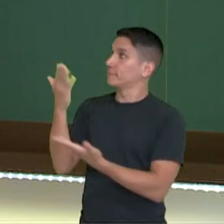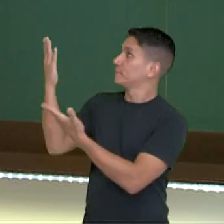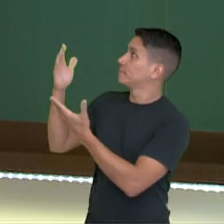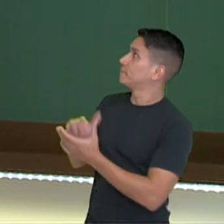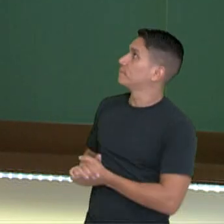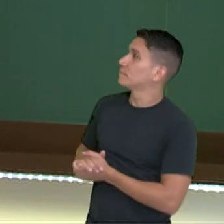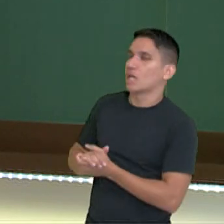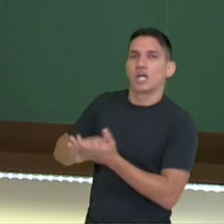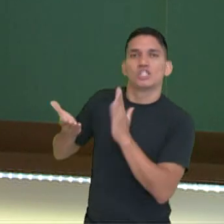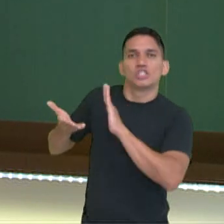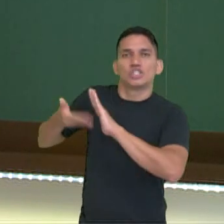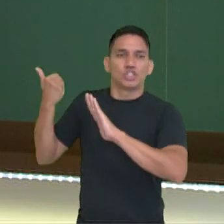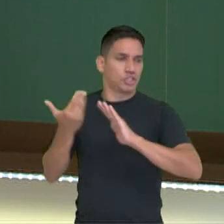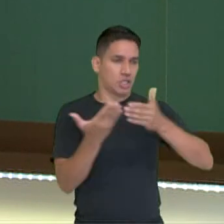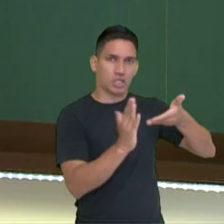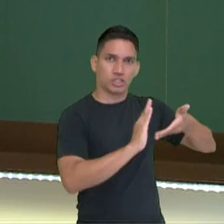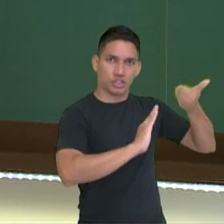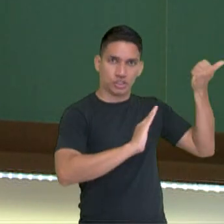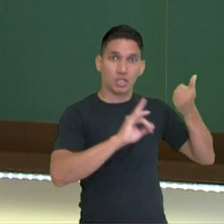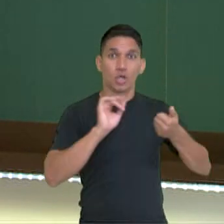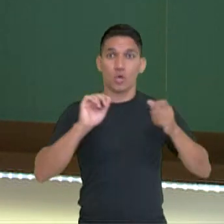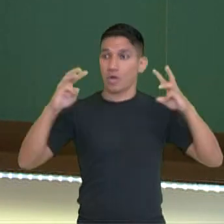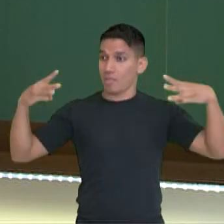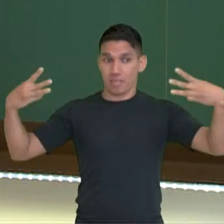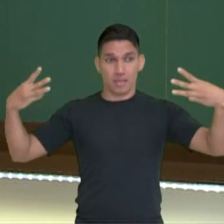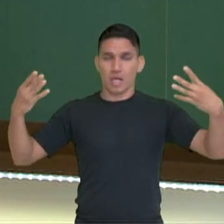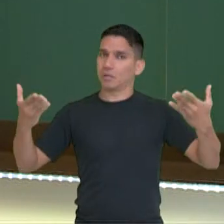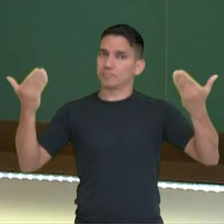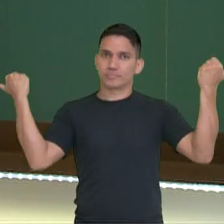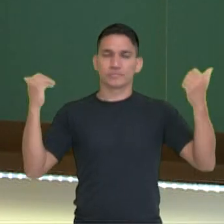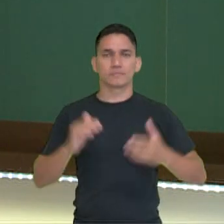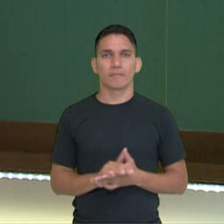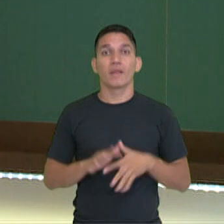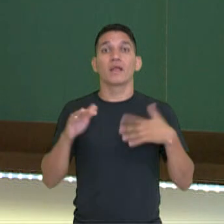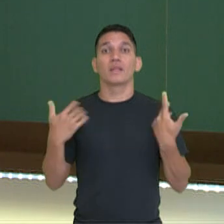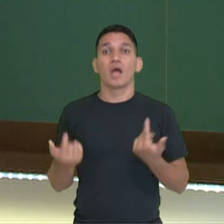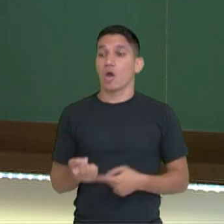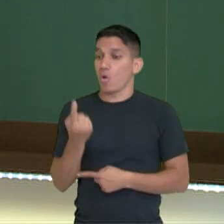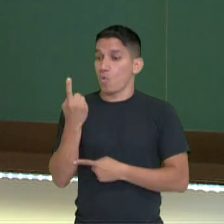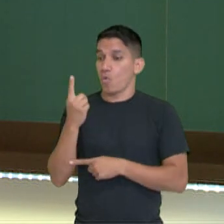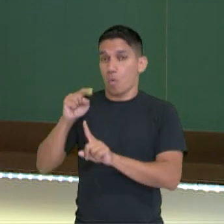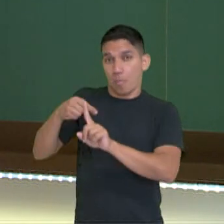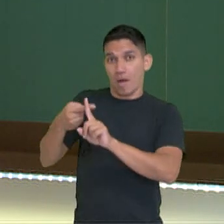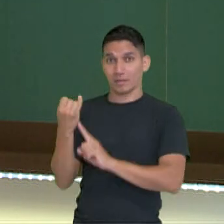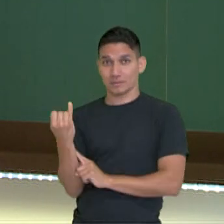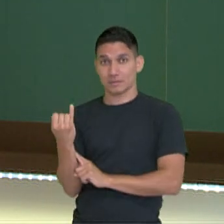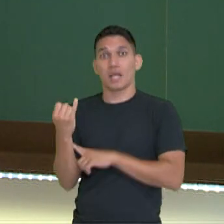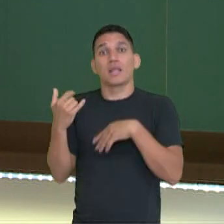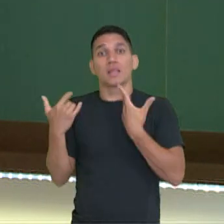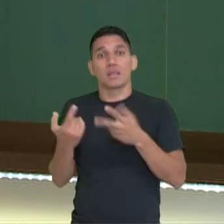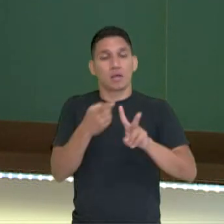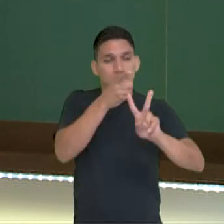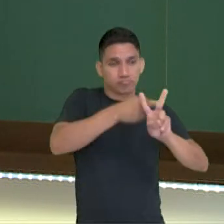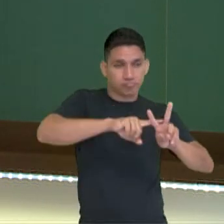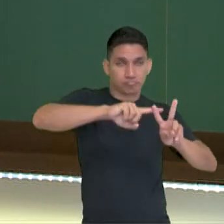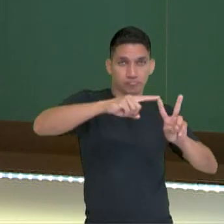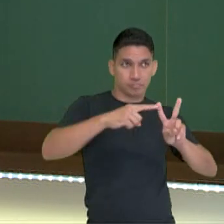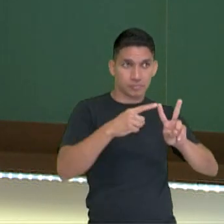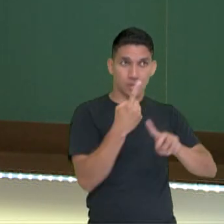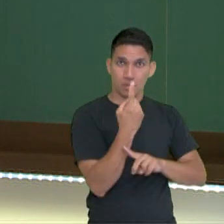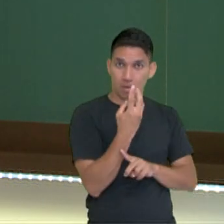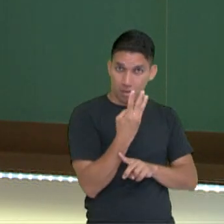cúbica, a gente vai eliminar o 3 daqui com aqui. Ficou 1 mais i. Tirando a raiz cúbica desse valor,